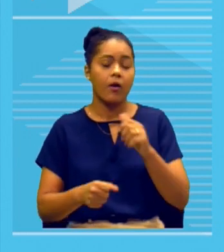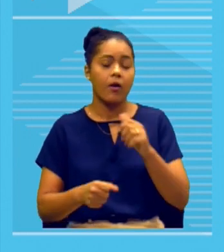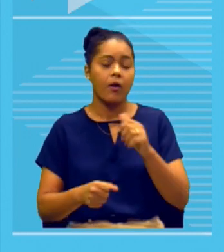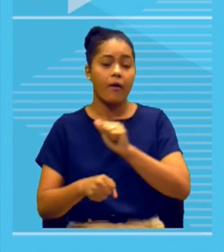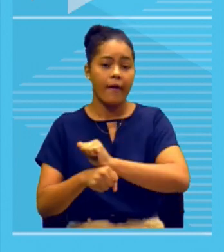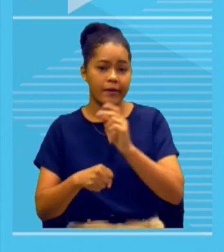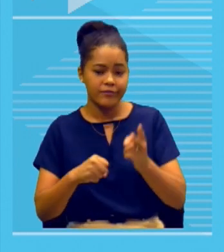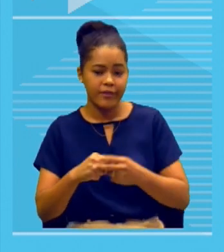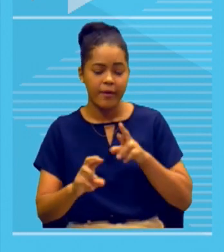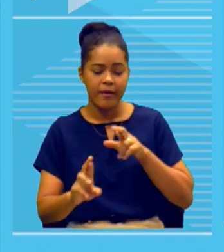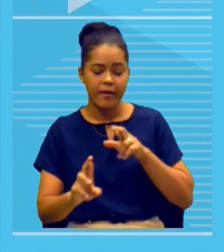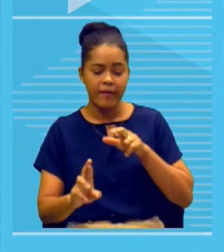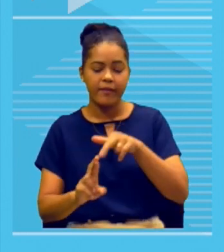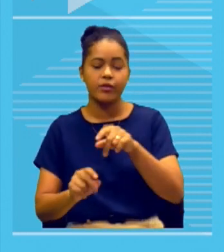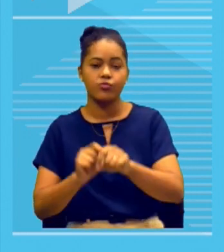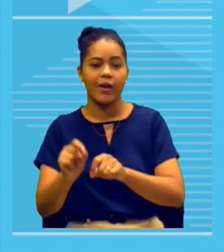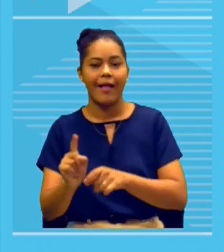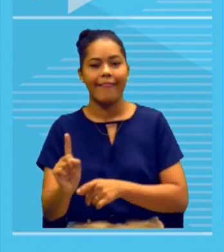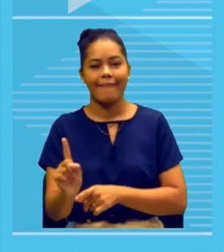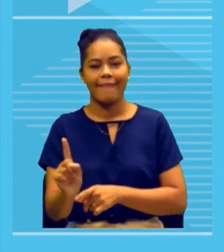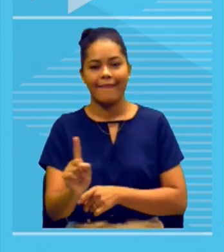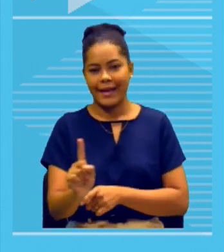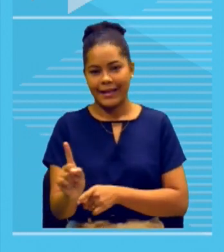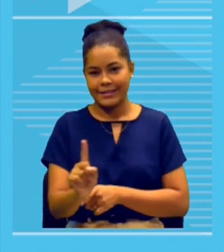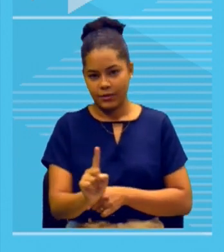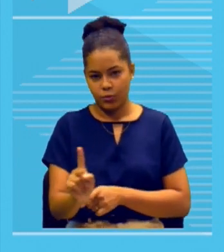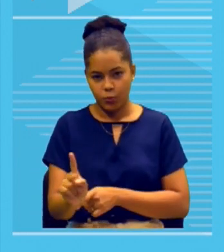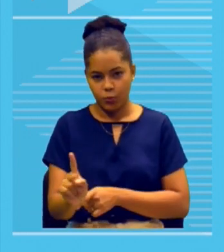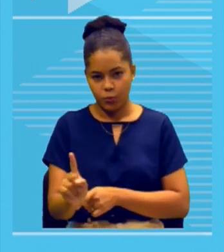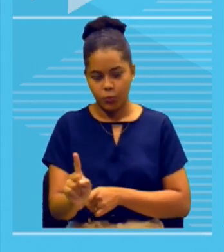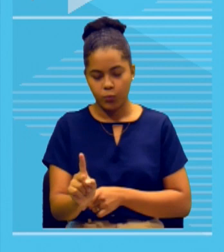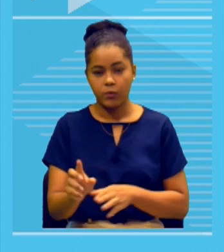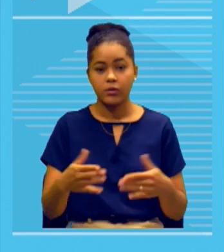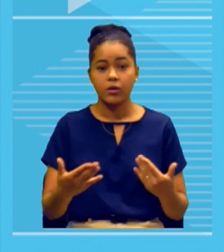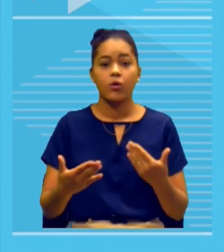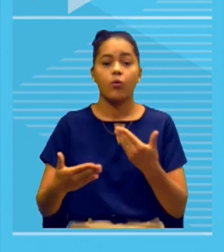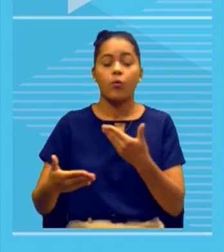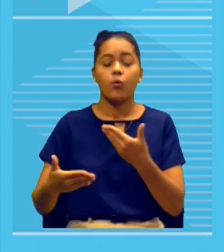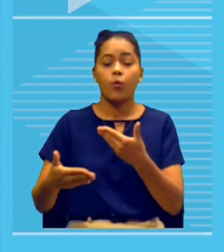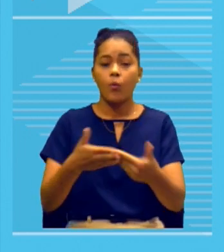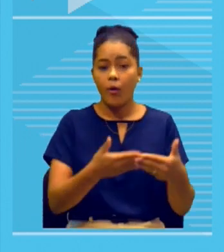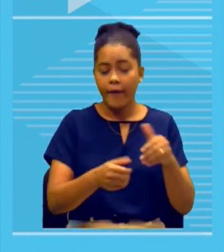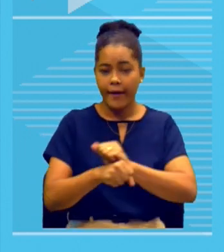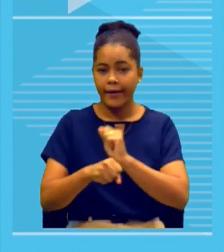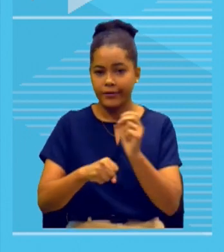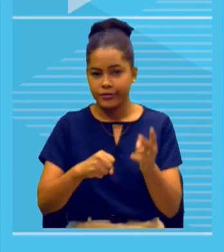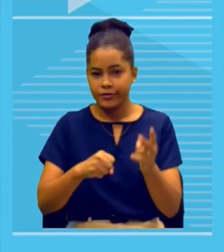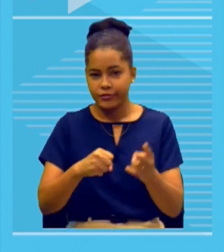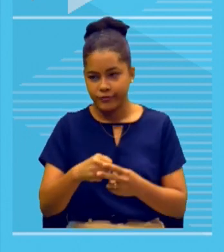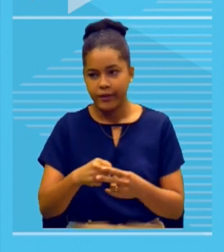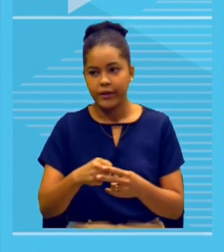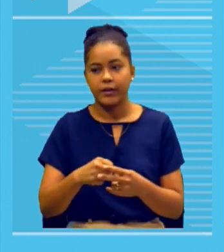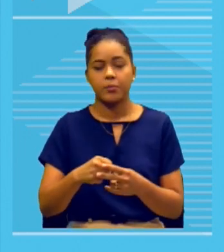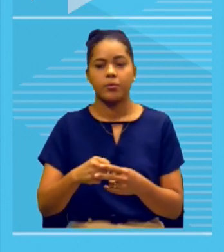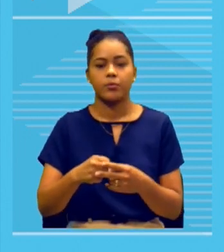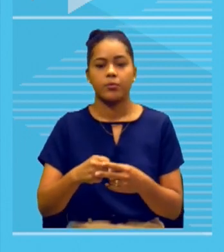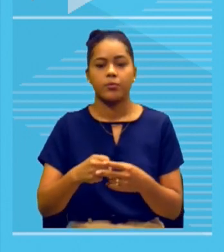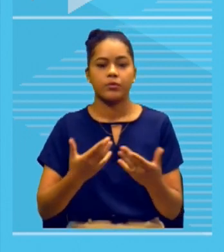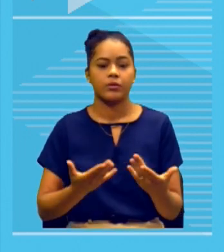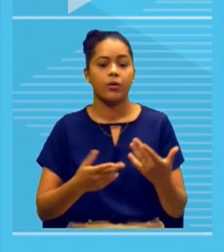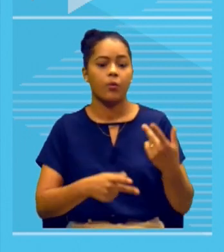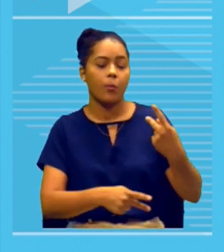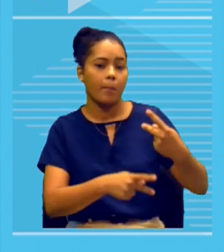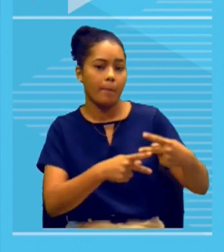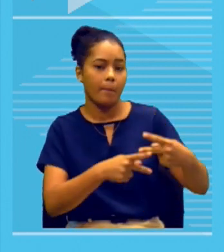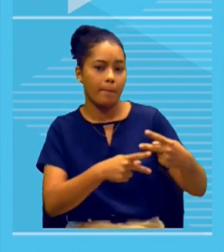um advérbio de negação e Qualquer que seja o advérbio o pronome oblíquo